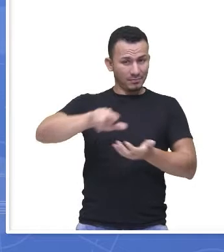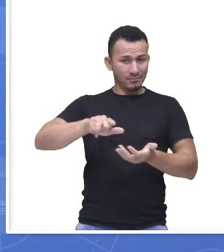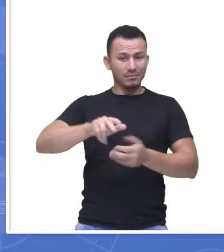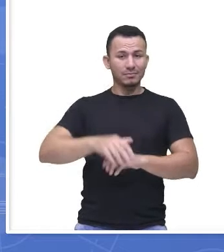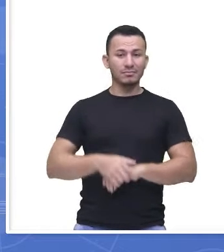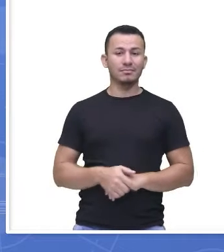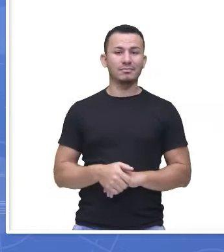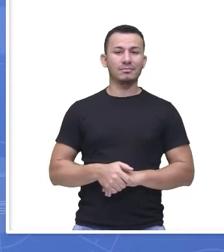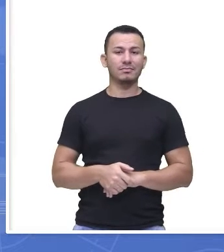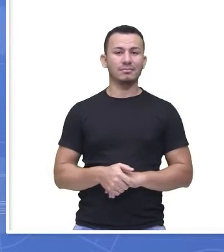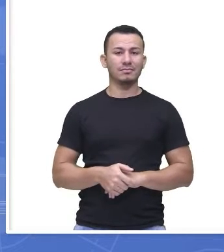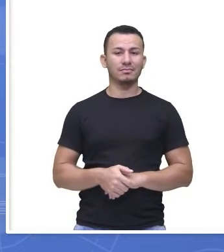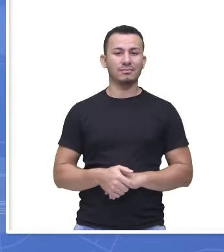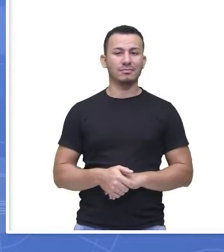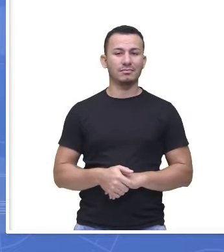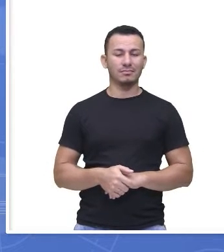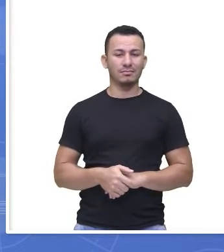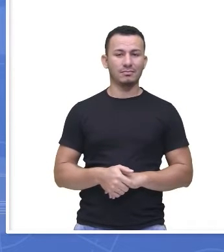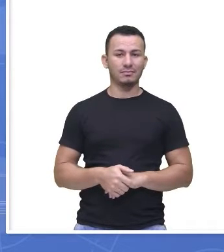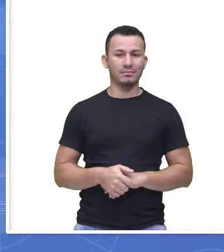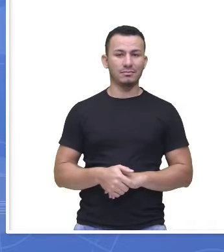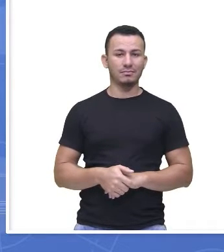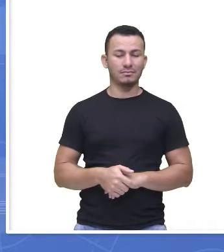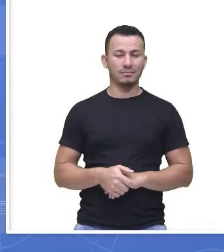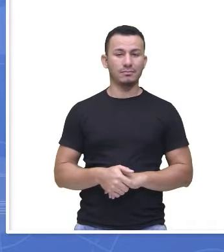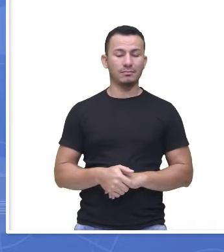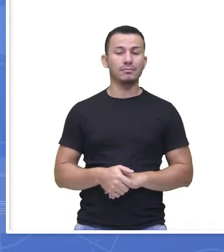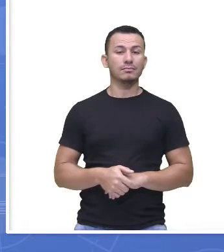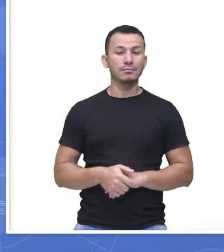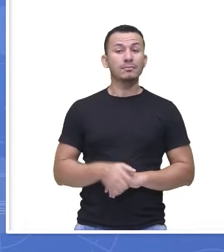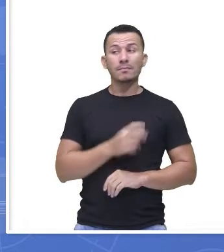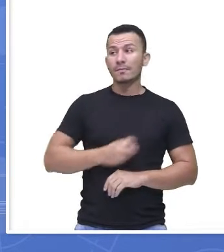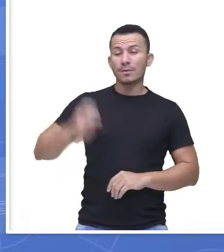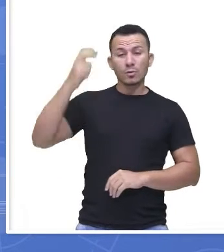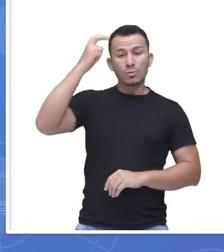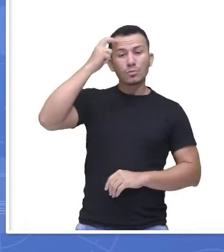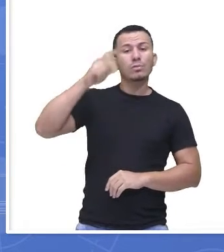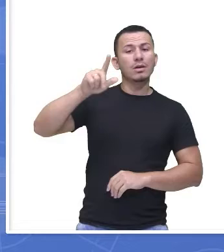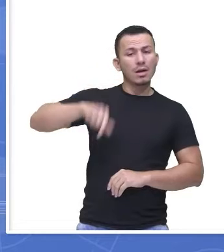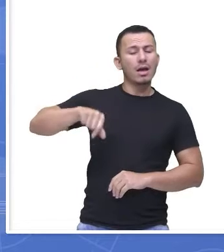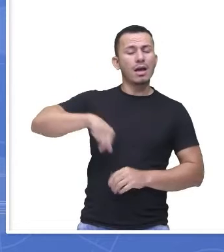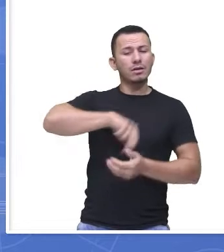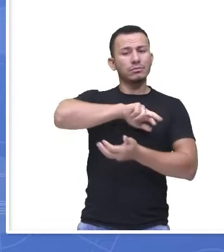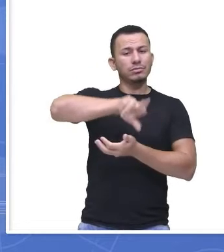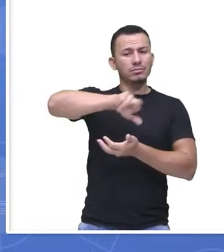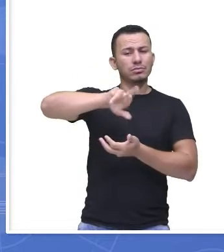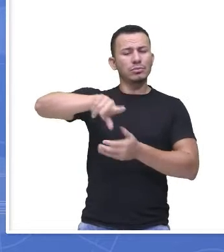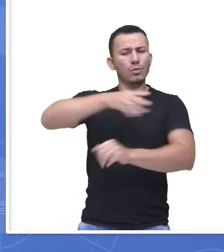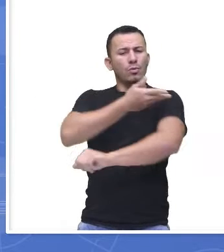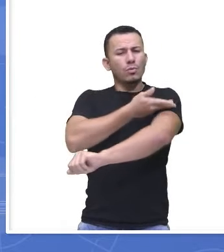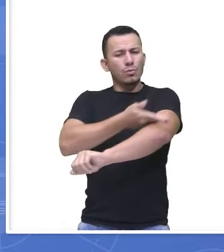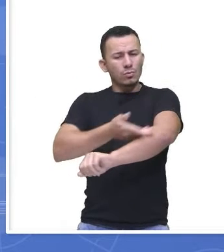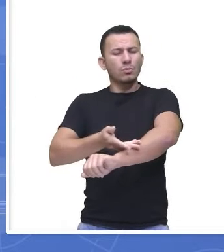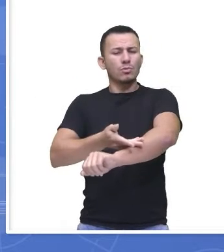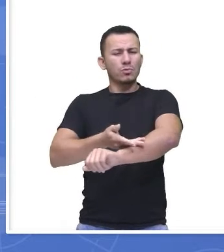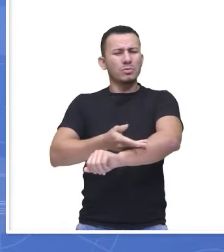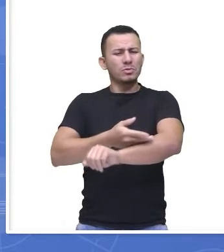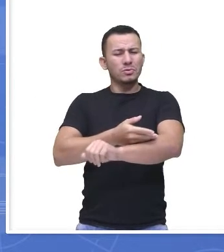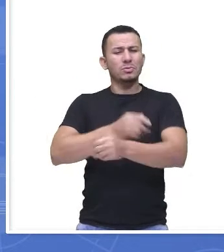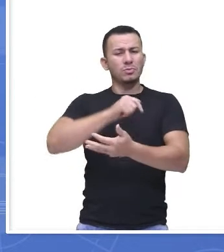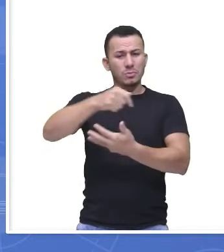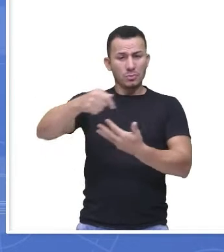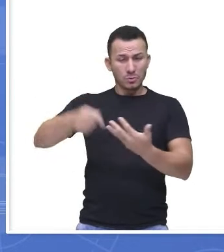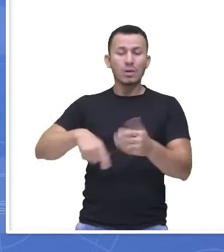É uma cacofonia aí, né? Mas a diversidade é isso, gente. Culturalmente, nós falamos